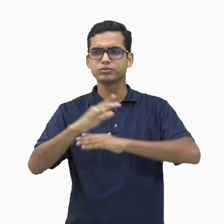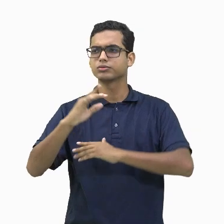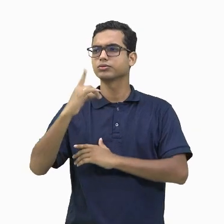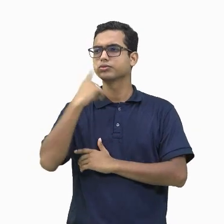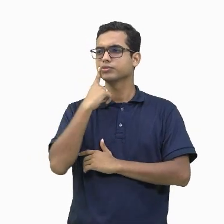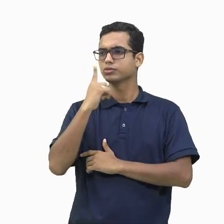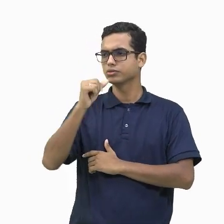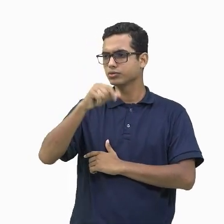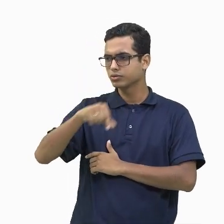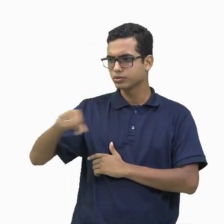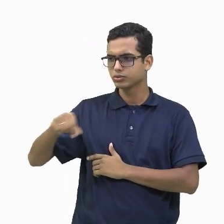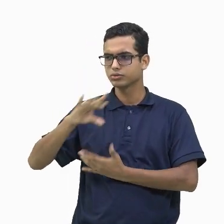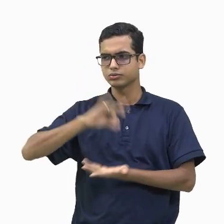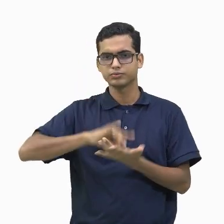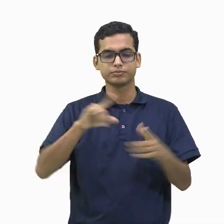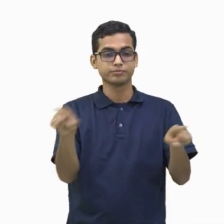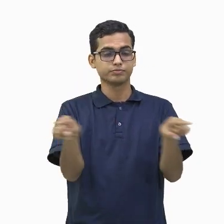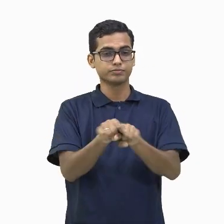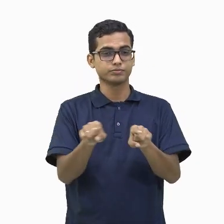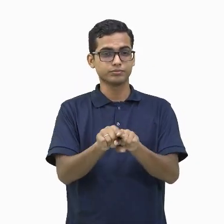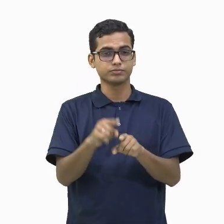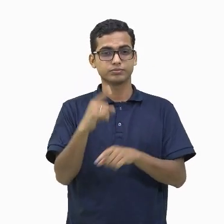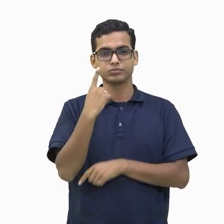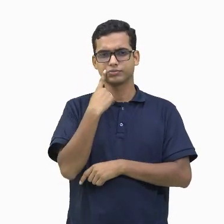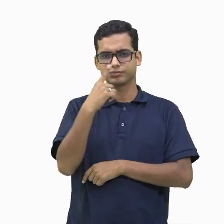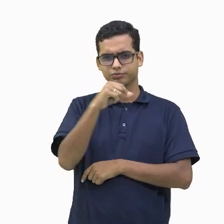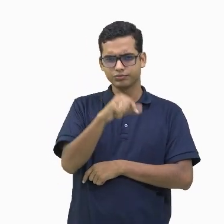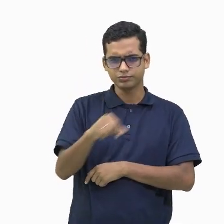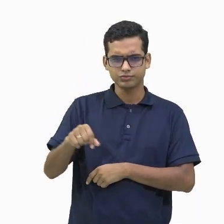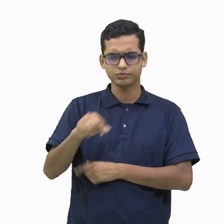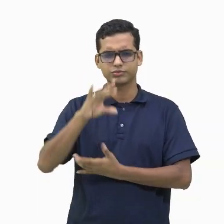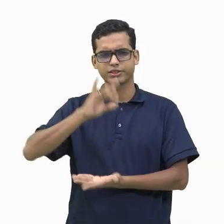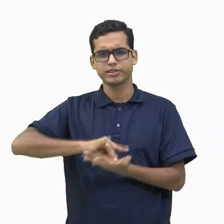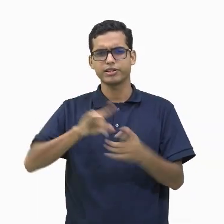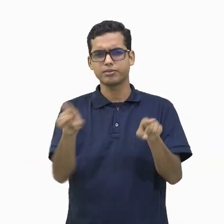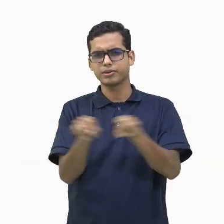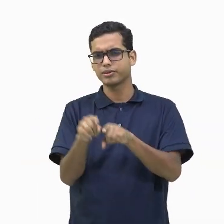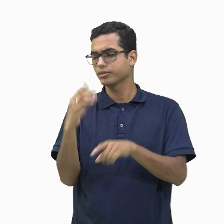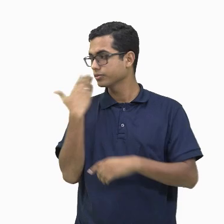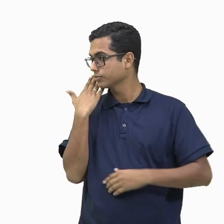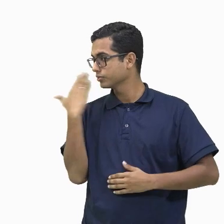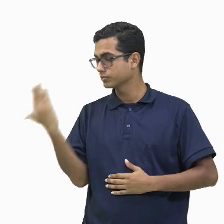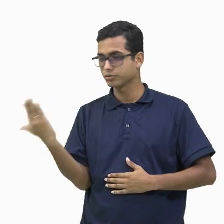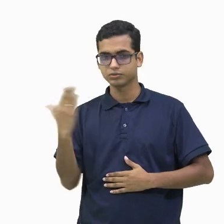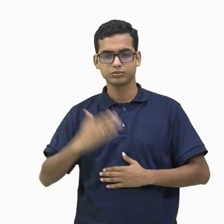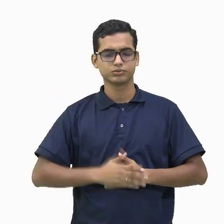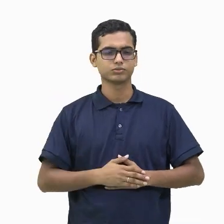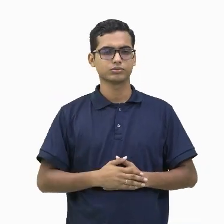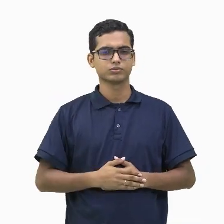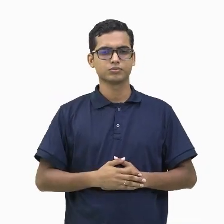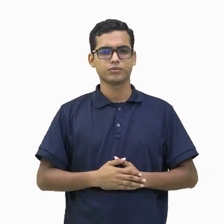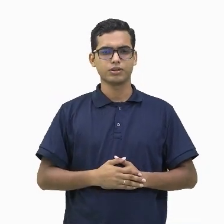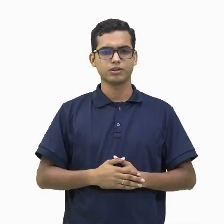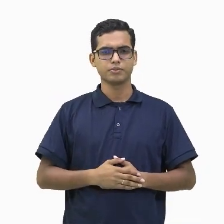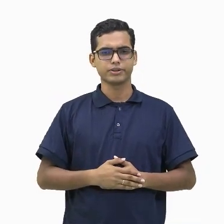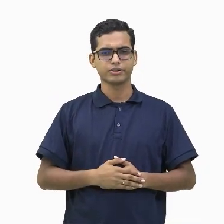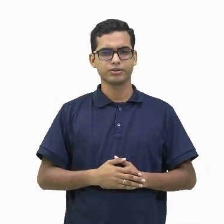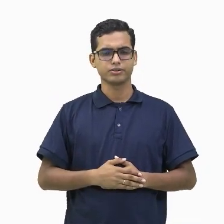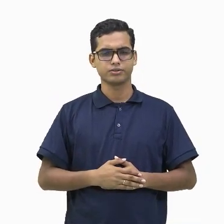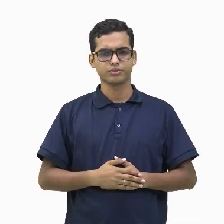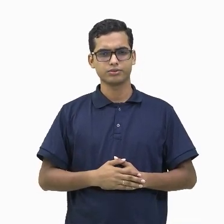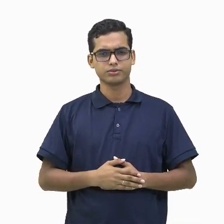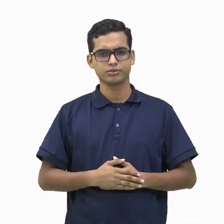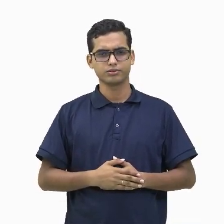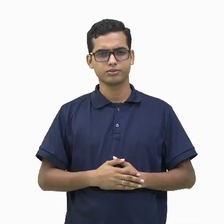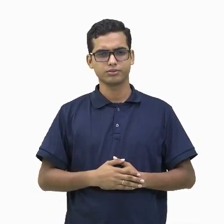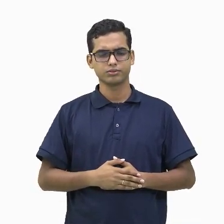diz, ó mar salgado. Ele repete a ideia do sal. Mas por quê? E aí mais adiante ele diz, quanto do teu